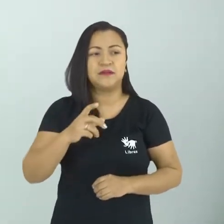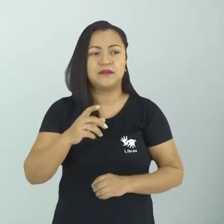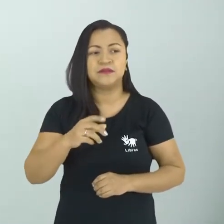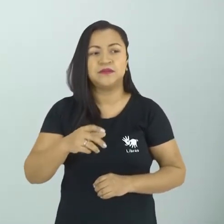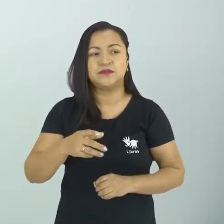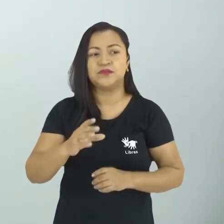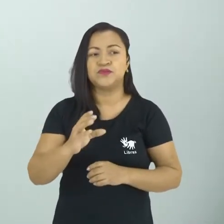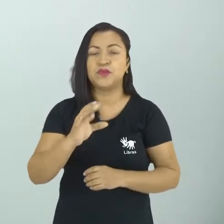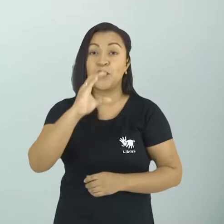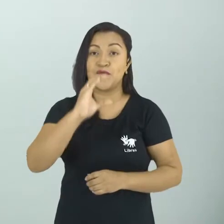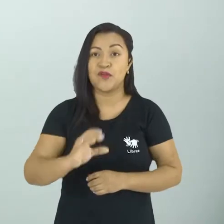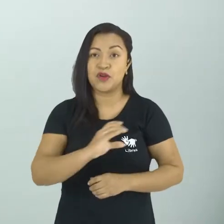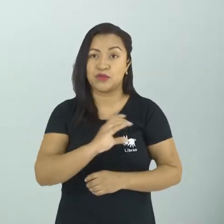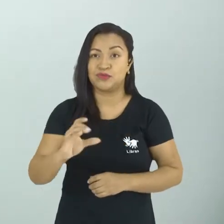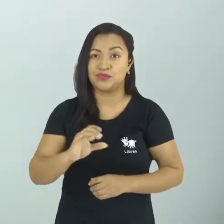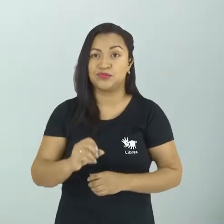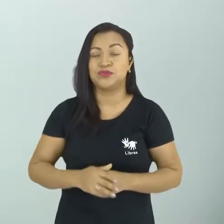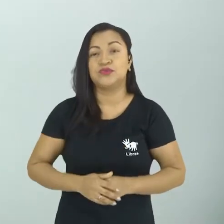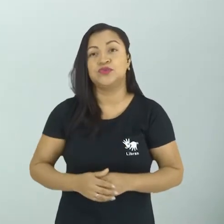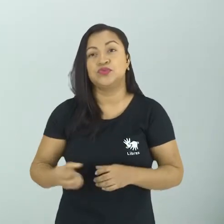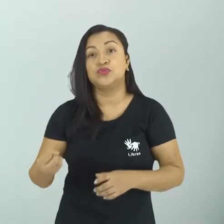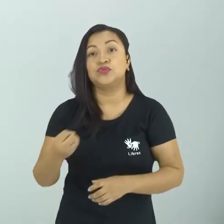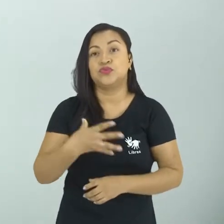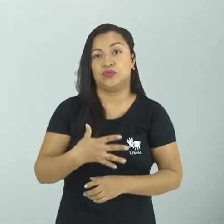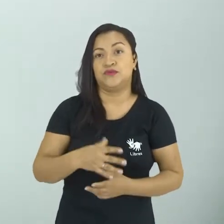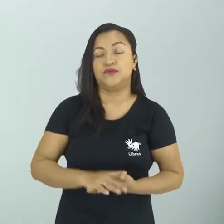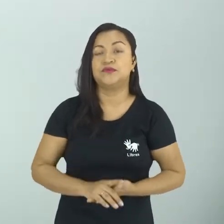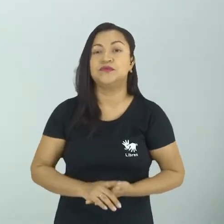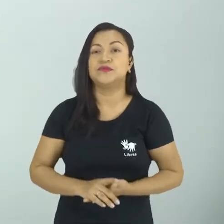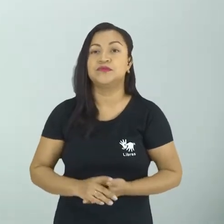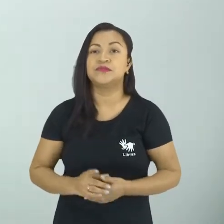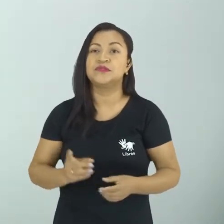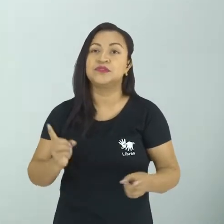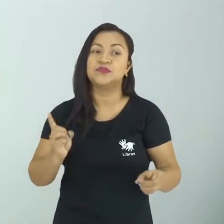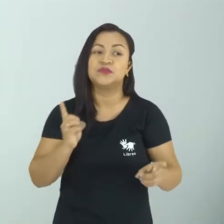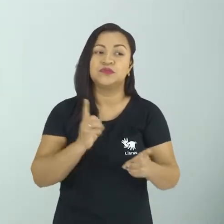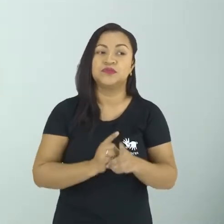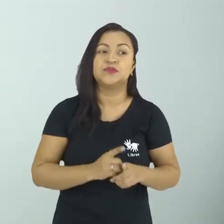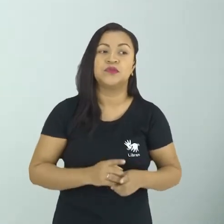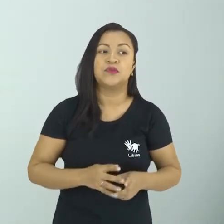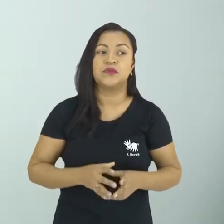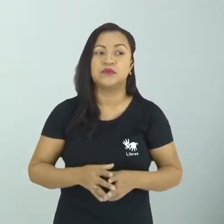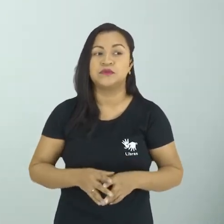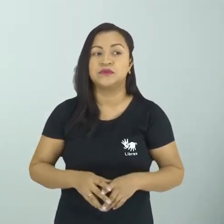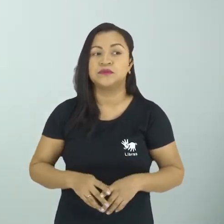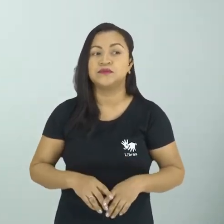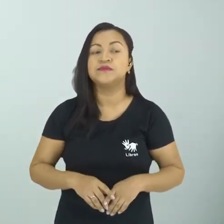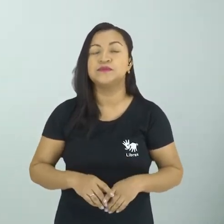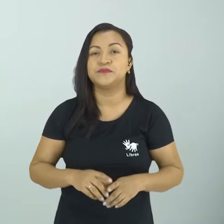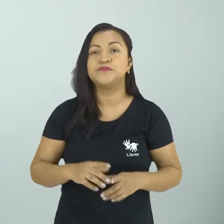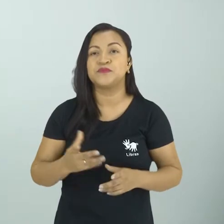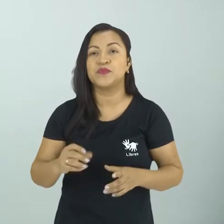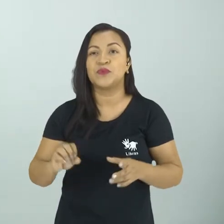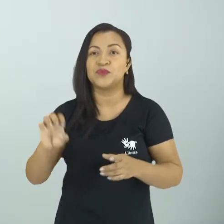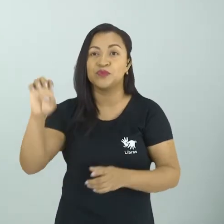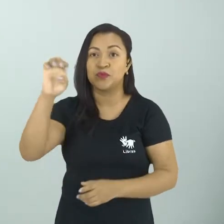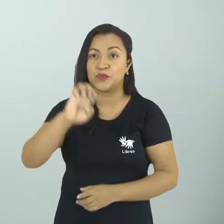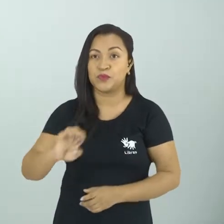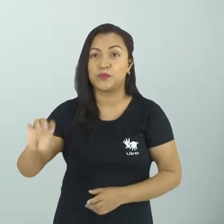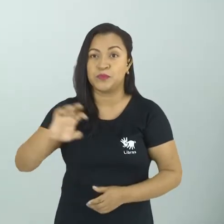povos nativos que iam sendo descobertos aqui, tá? O termo descobertos usado pelos europeus, tá